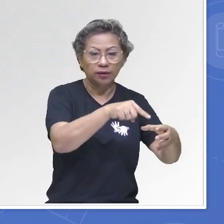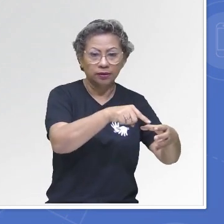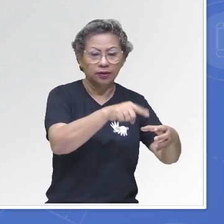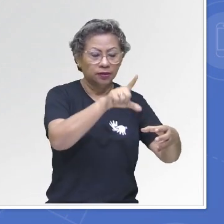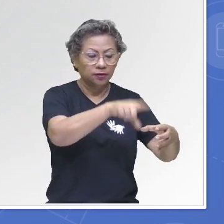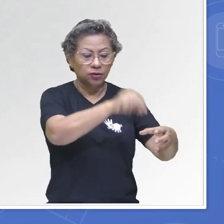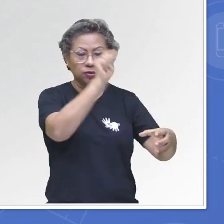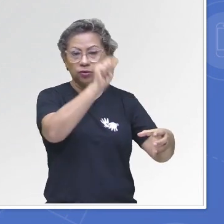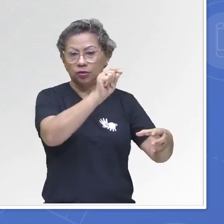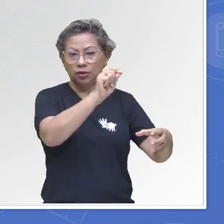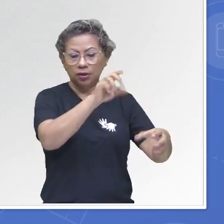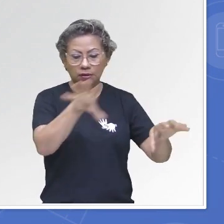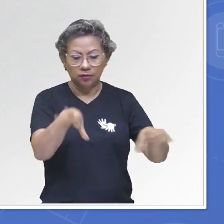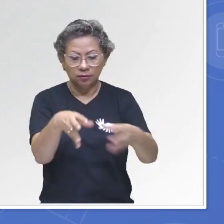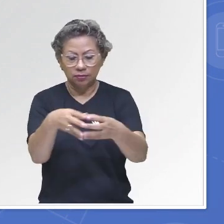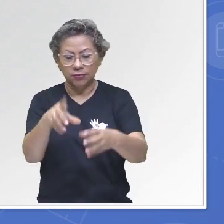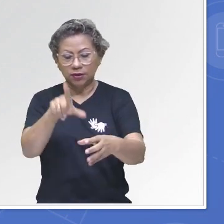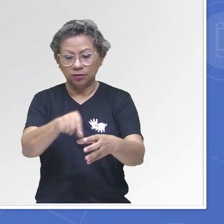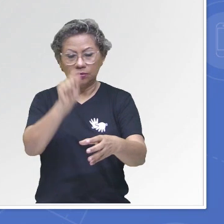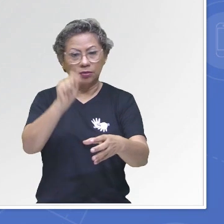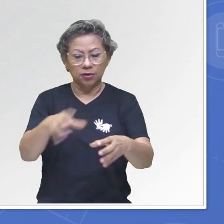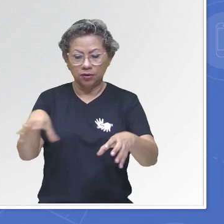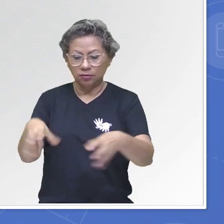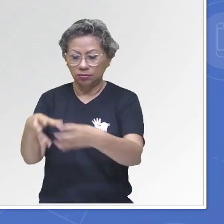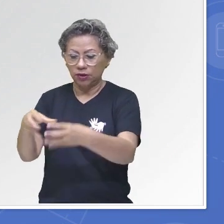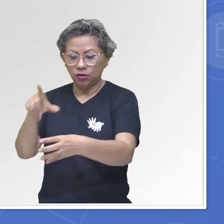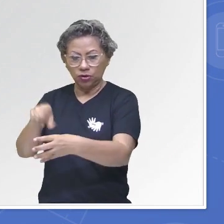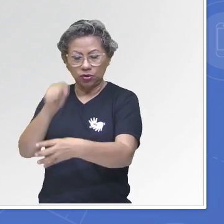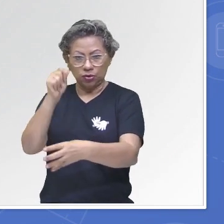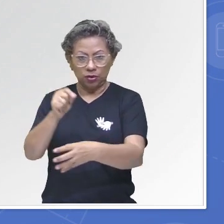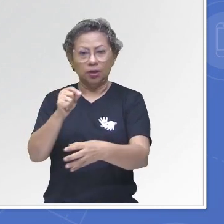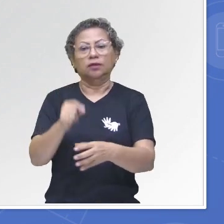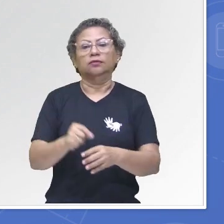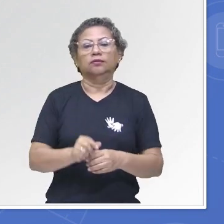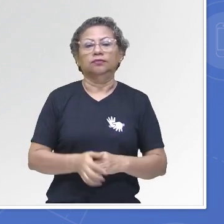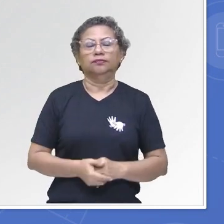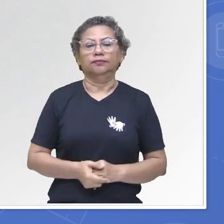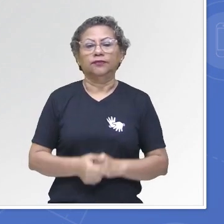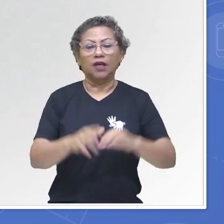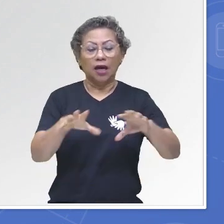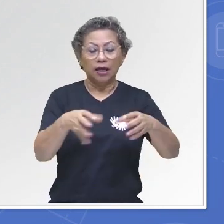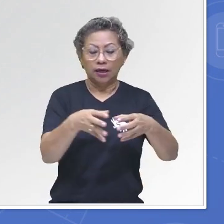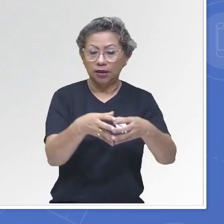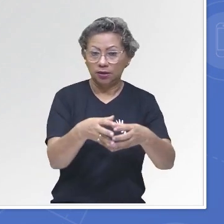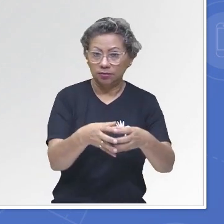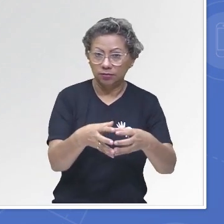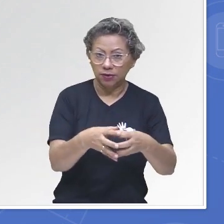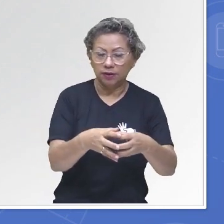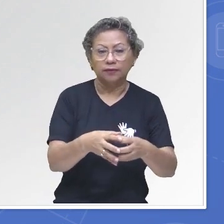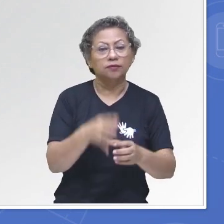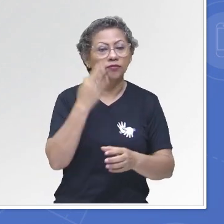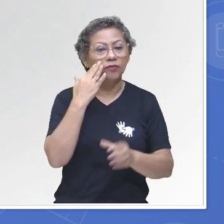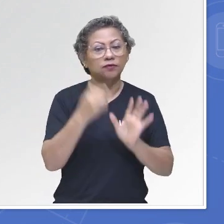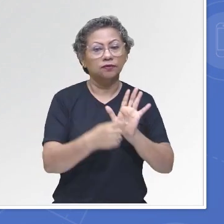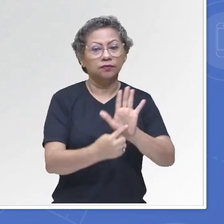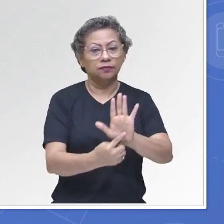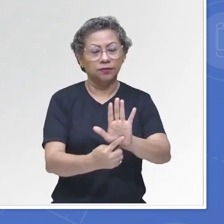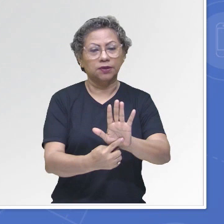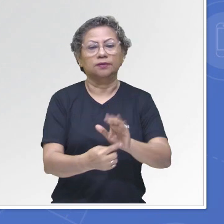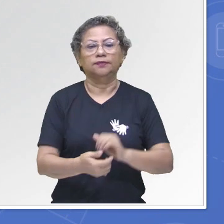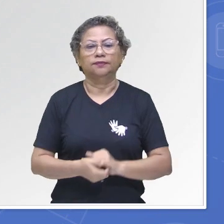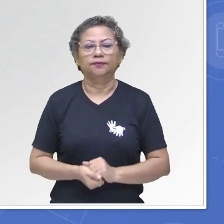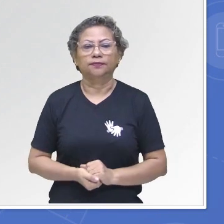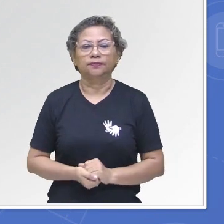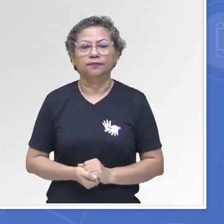escolhidos aleatoriamente para compor a amostra. Então, olha só, vamos